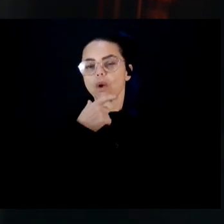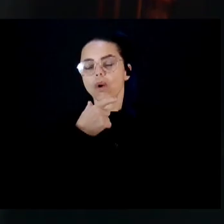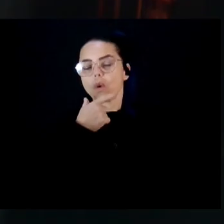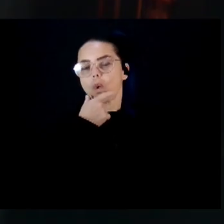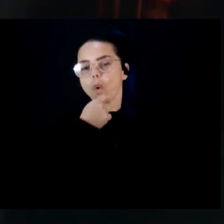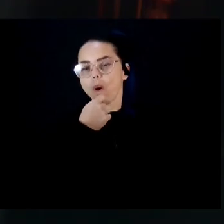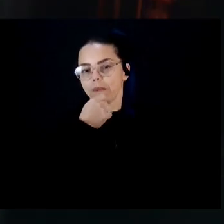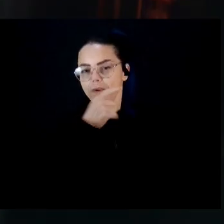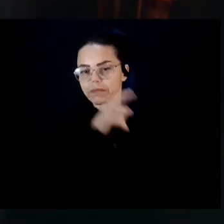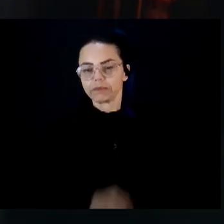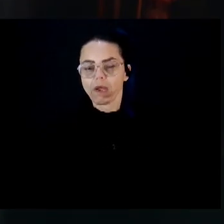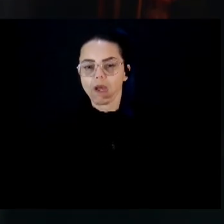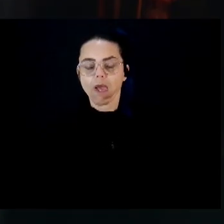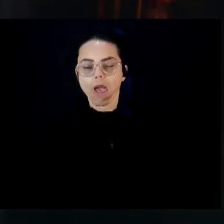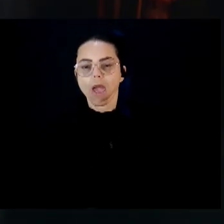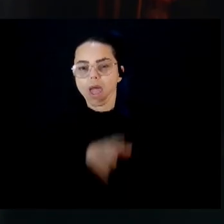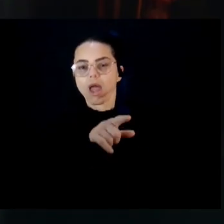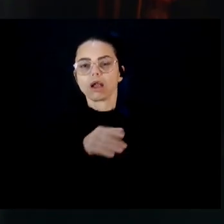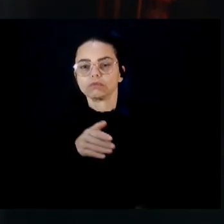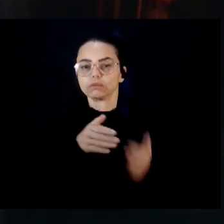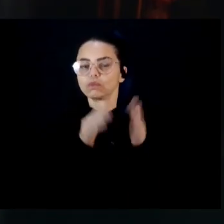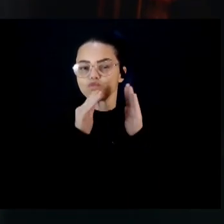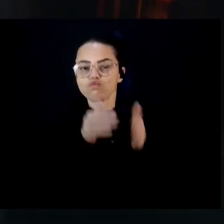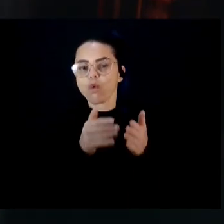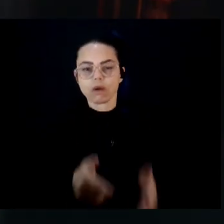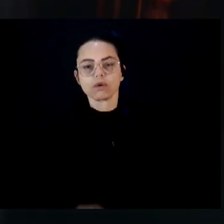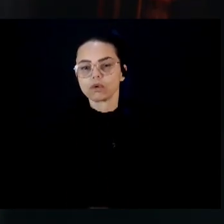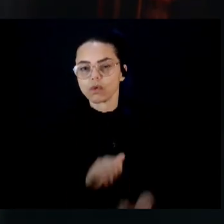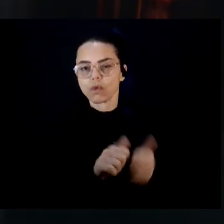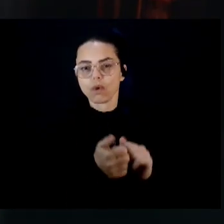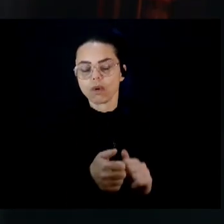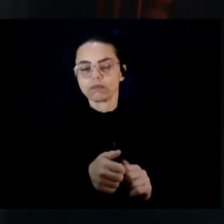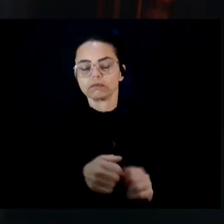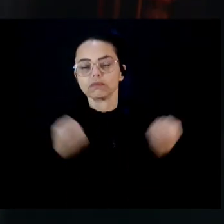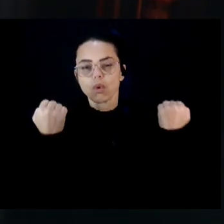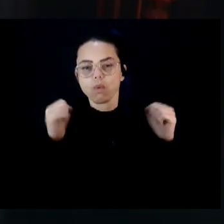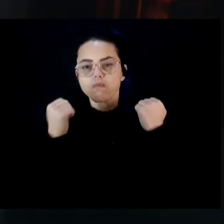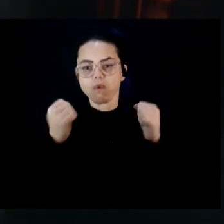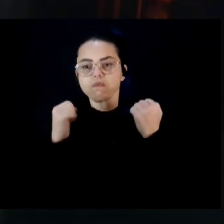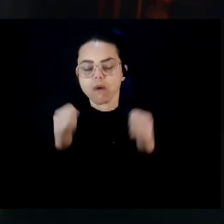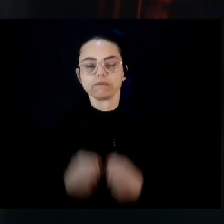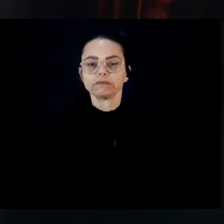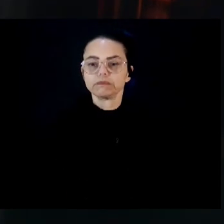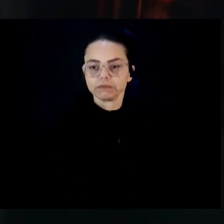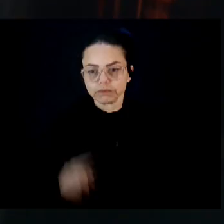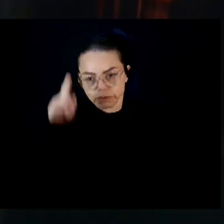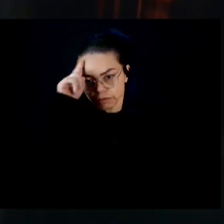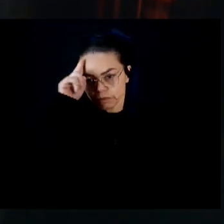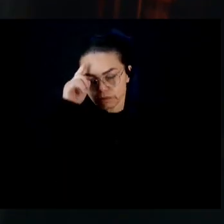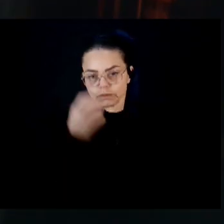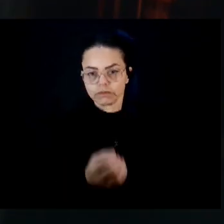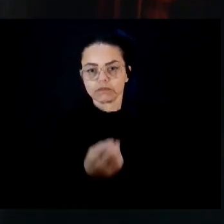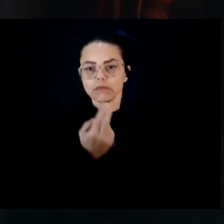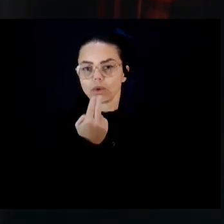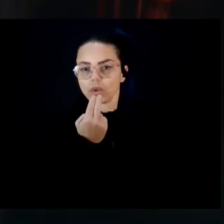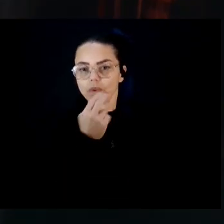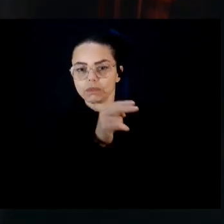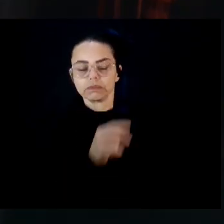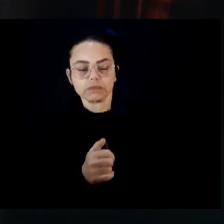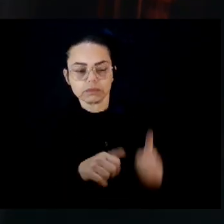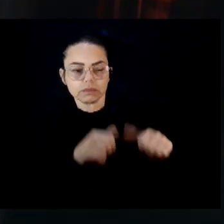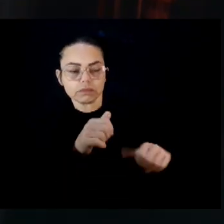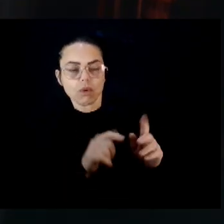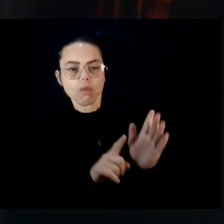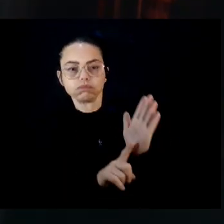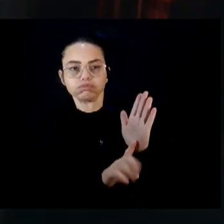ser um hábito restrito aos atletas. Então passou a fazer parte da nossa rotina, né? Como que a nutrologia avalia esse crescimento,